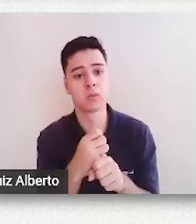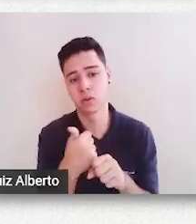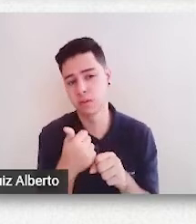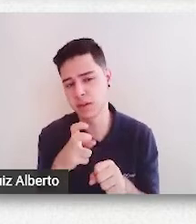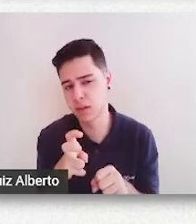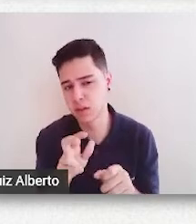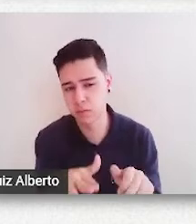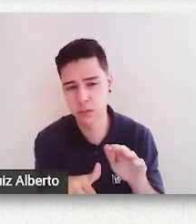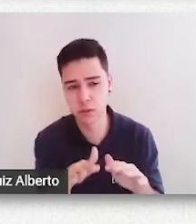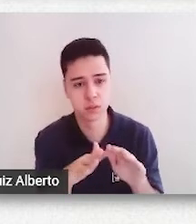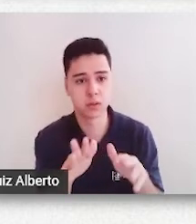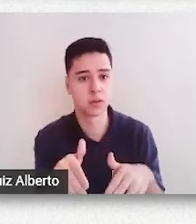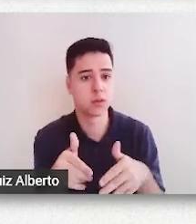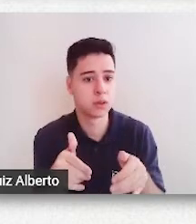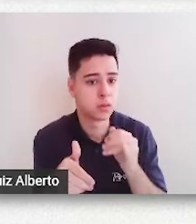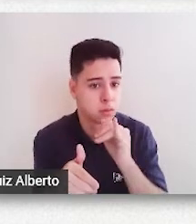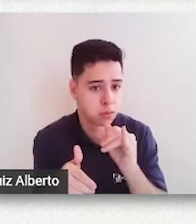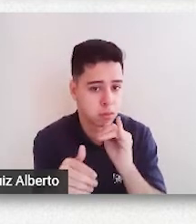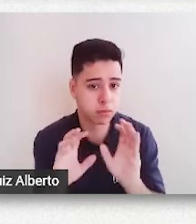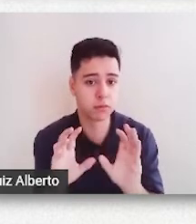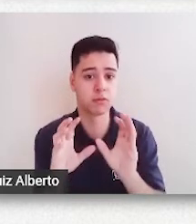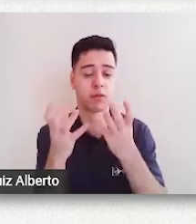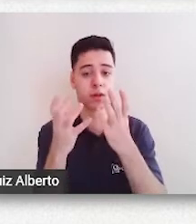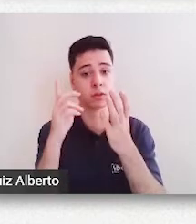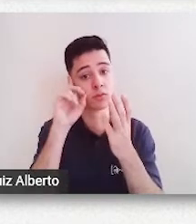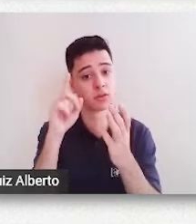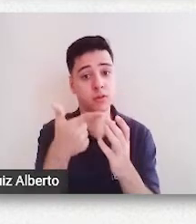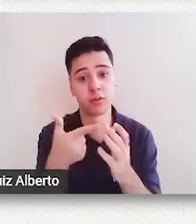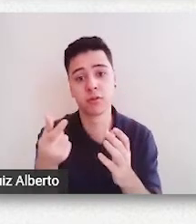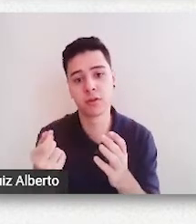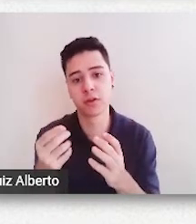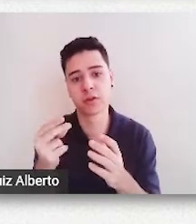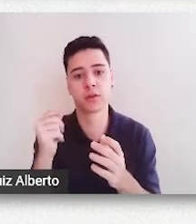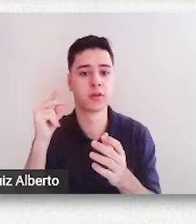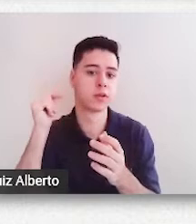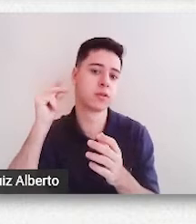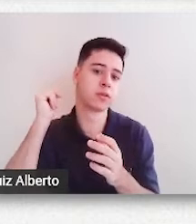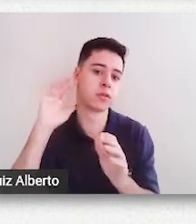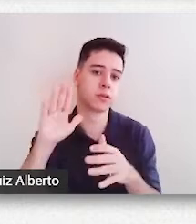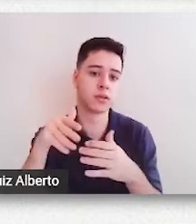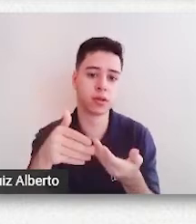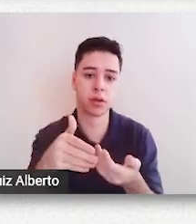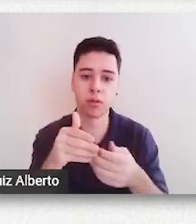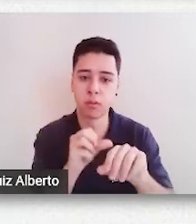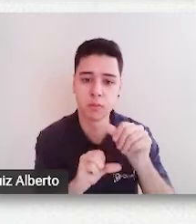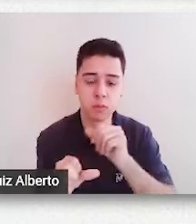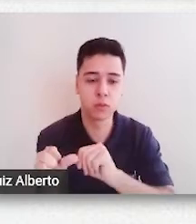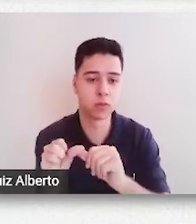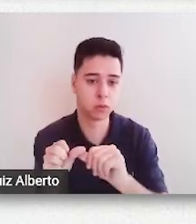né? A festa é celebrada no dia 20 de março, né, gente? Então mudou,